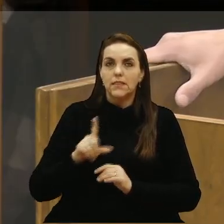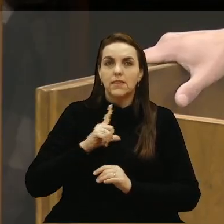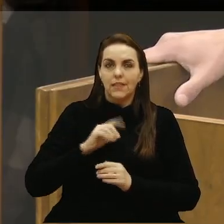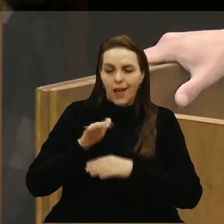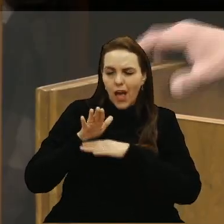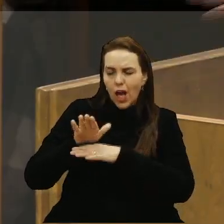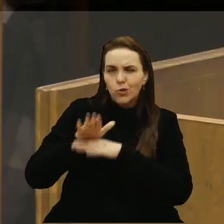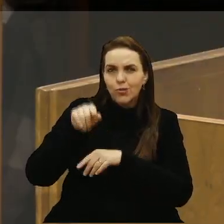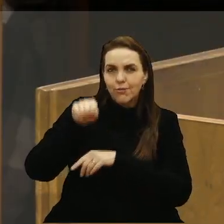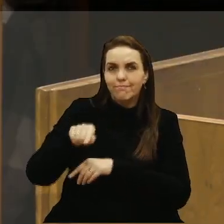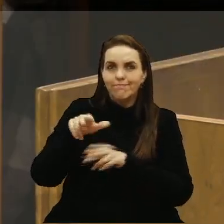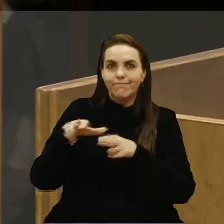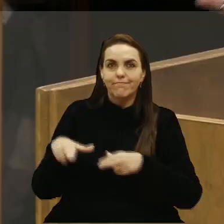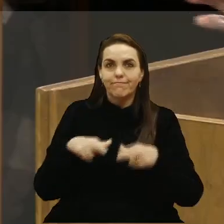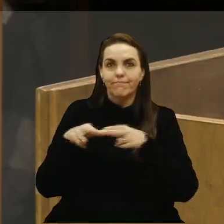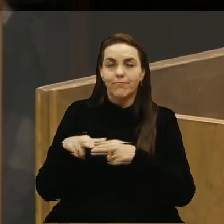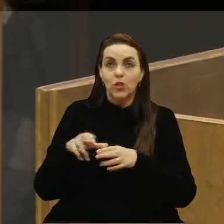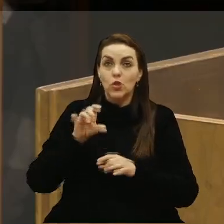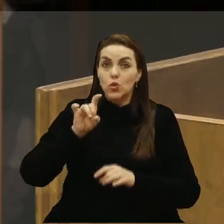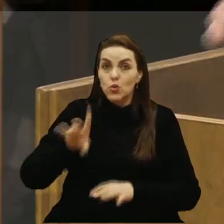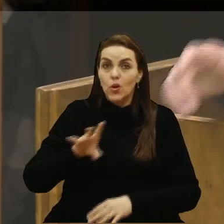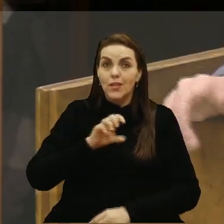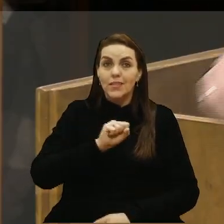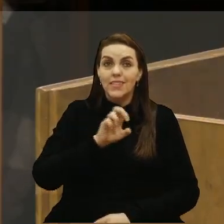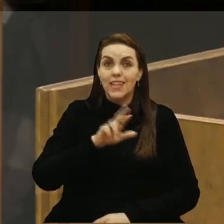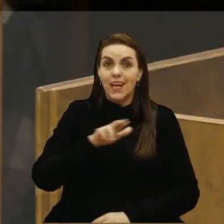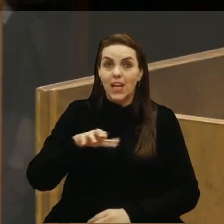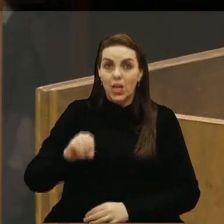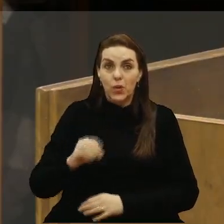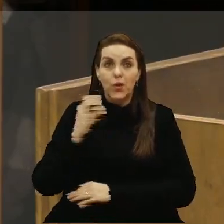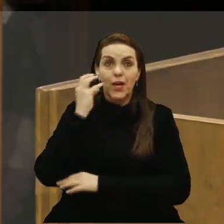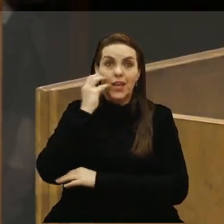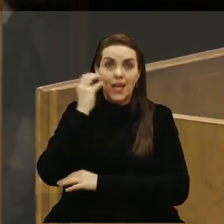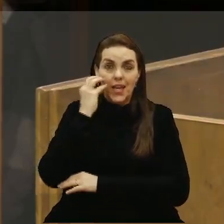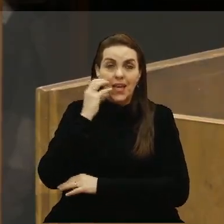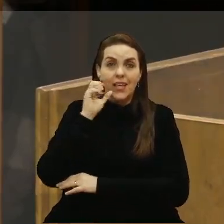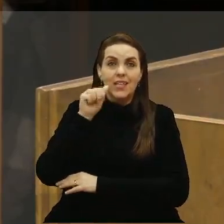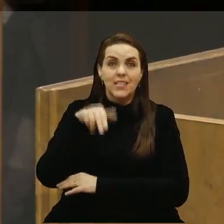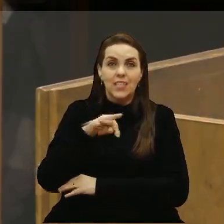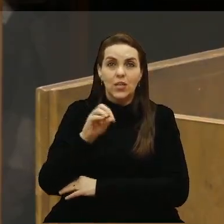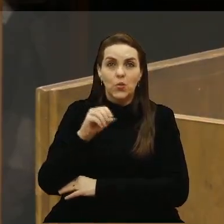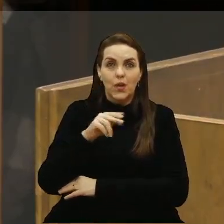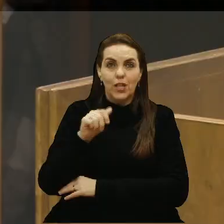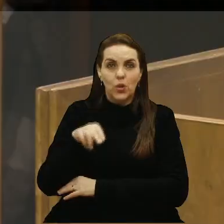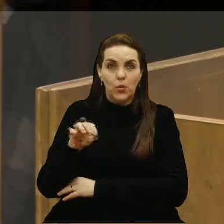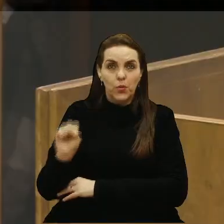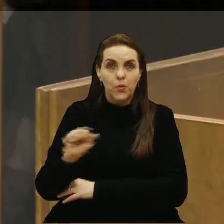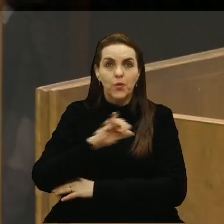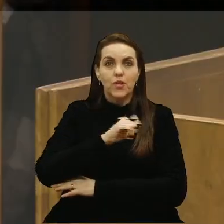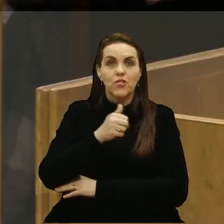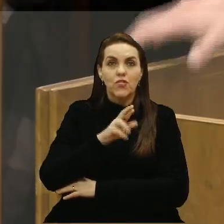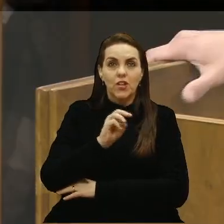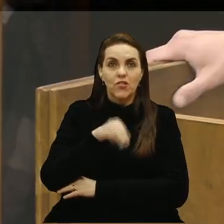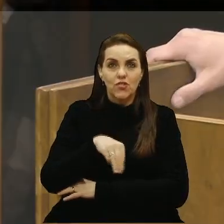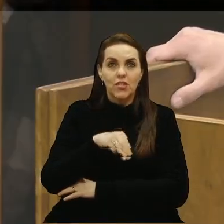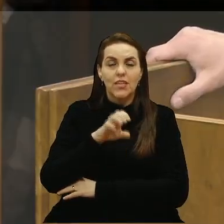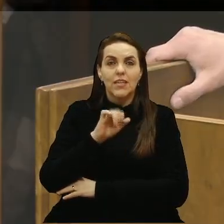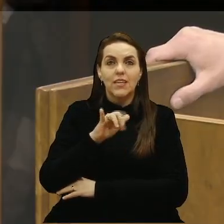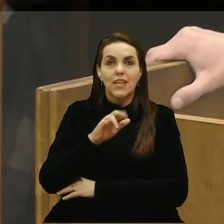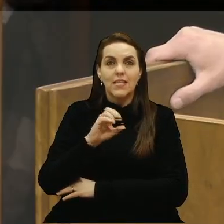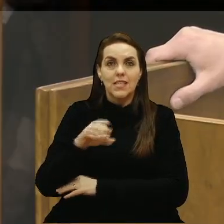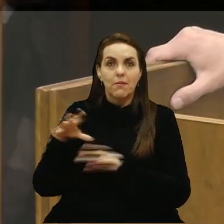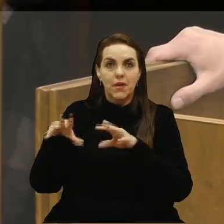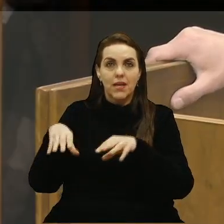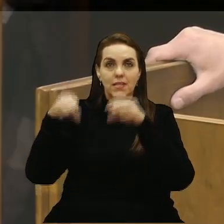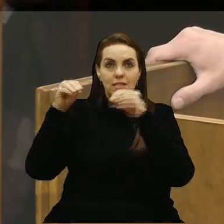região, ressaltando que só a região Serrano, Anarrec, Santo Antônio, Jardim Iracema, Castelo Capivari